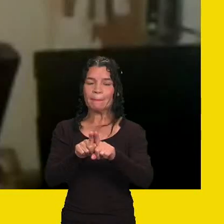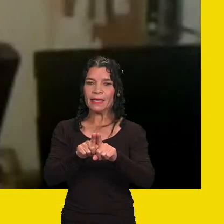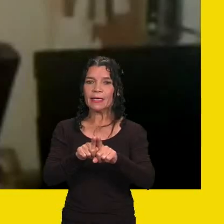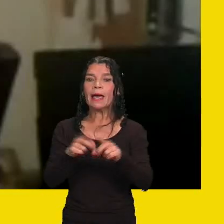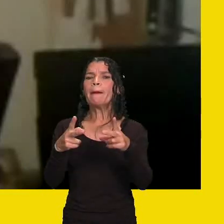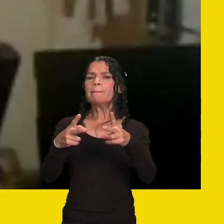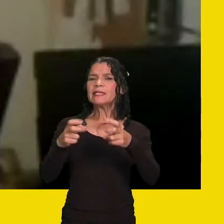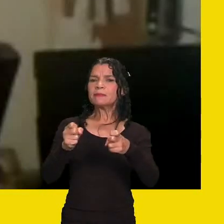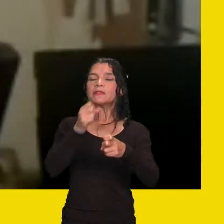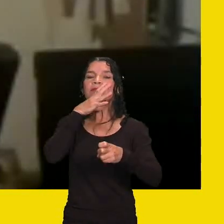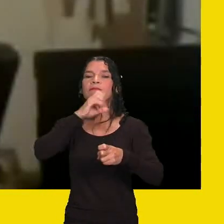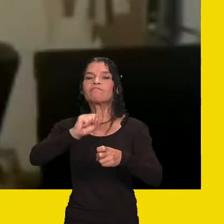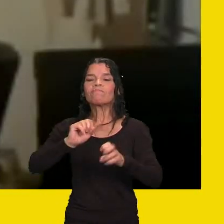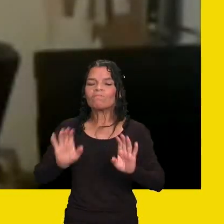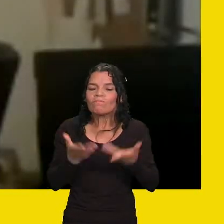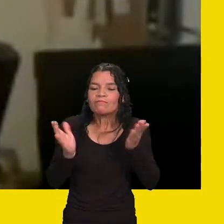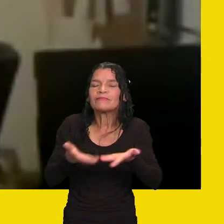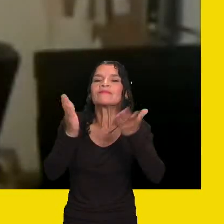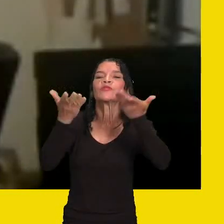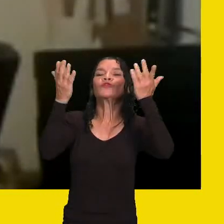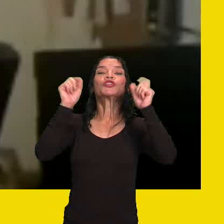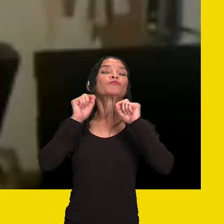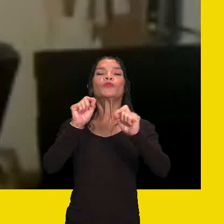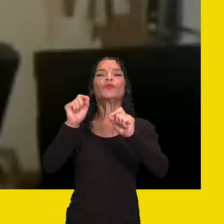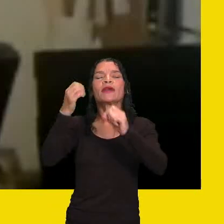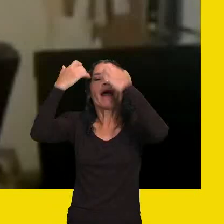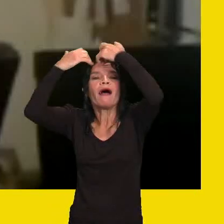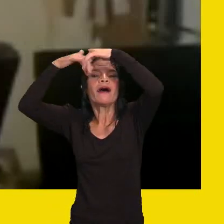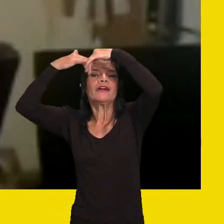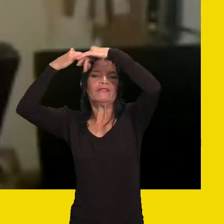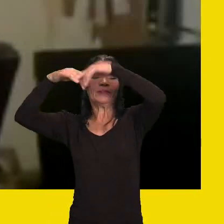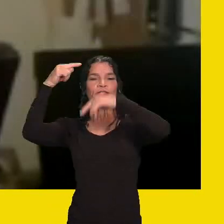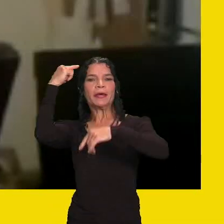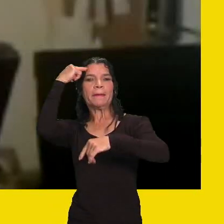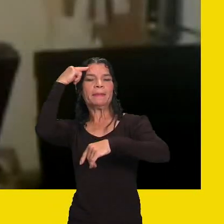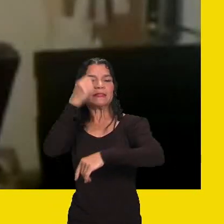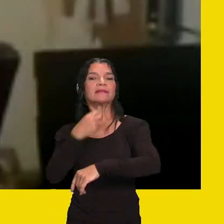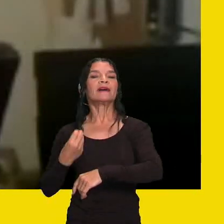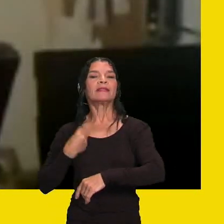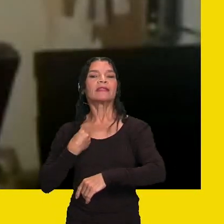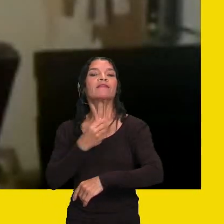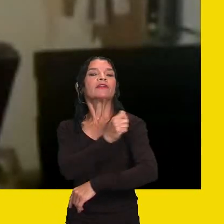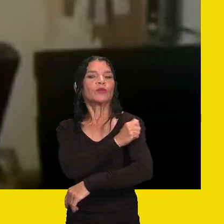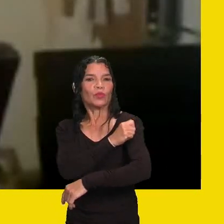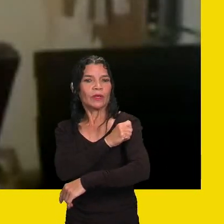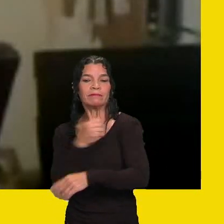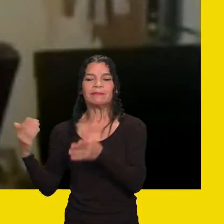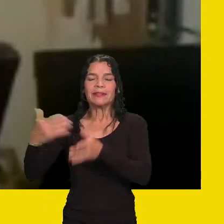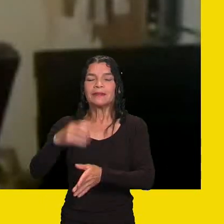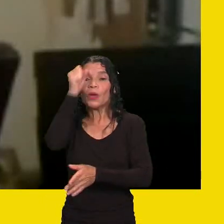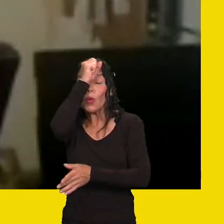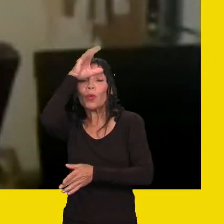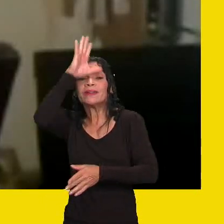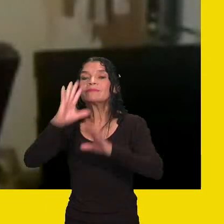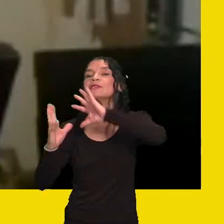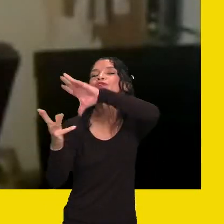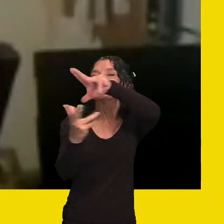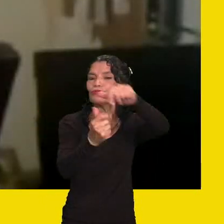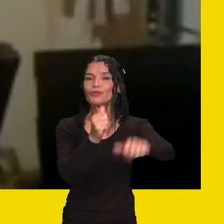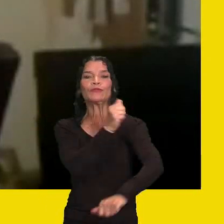ela nos estimula a isso, a essa reflexão, é trazer esse conhecimento de